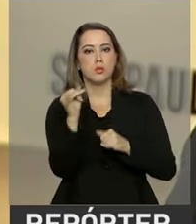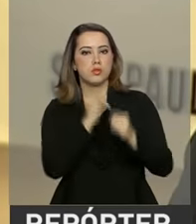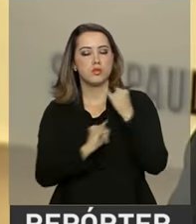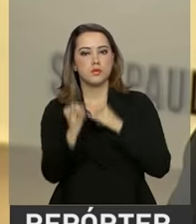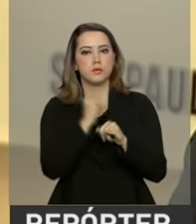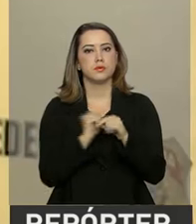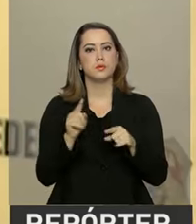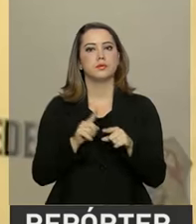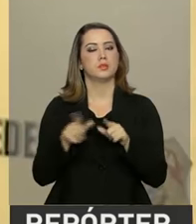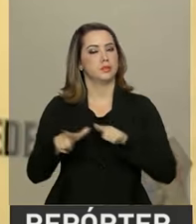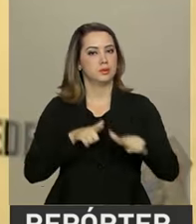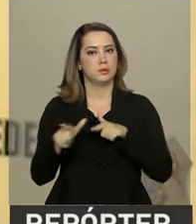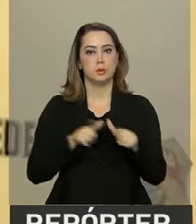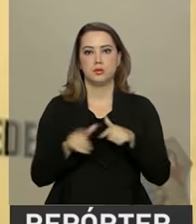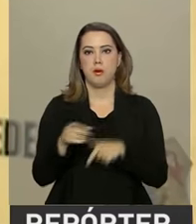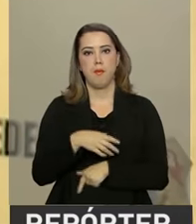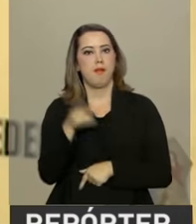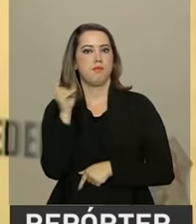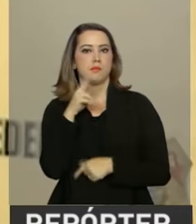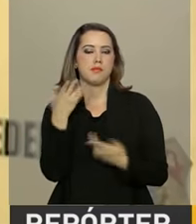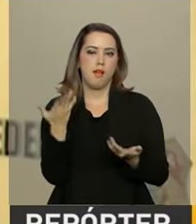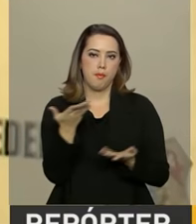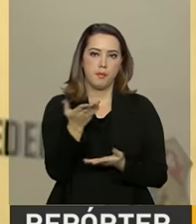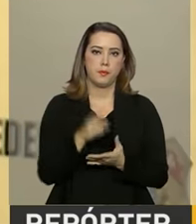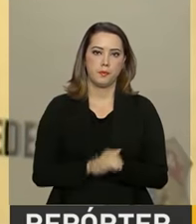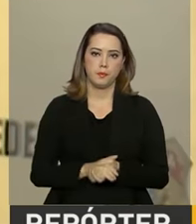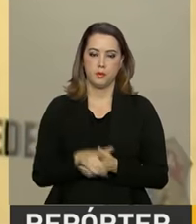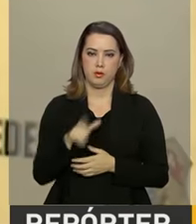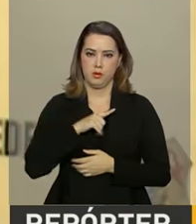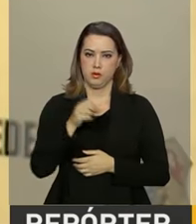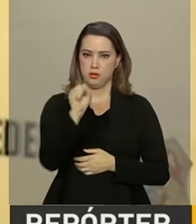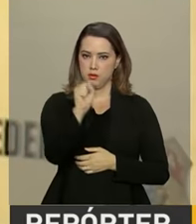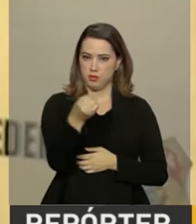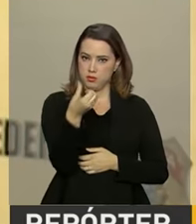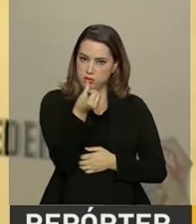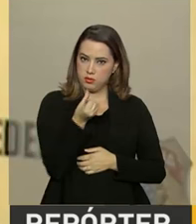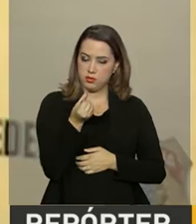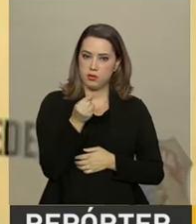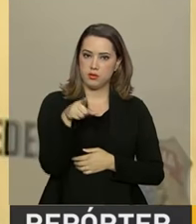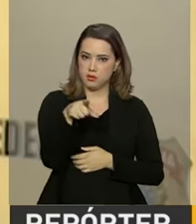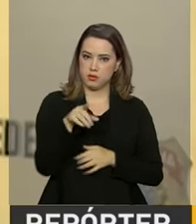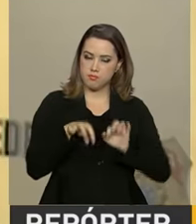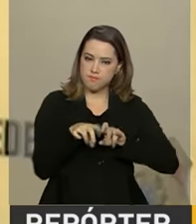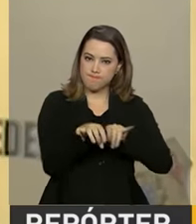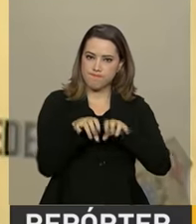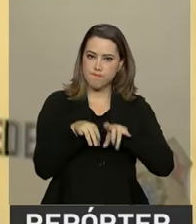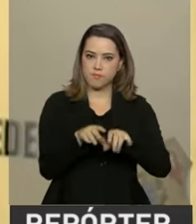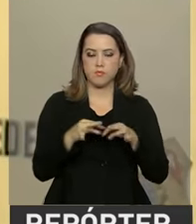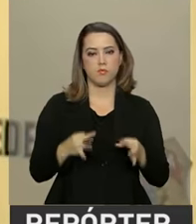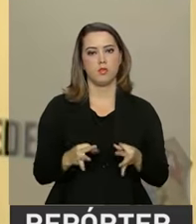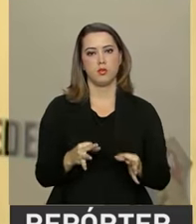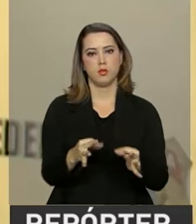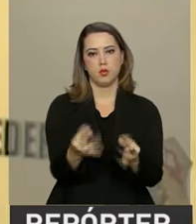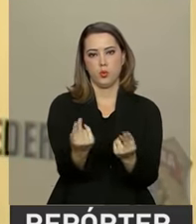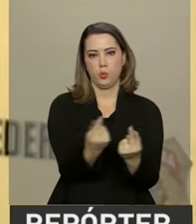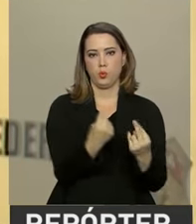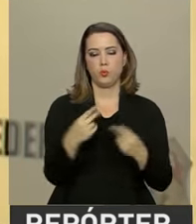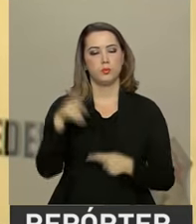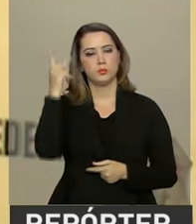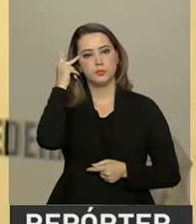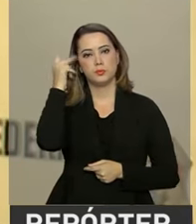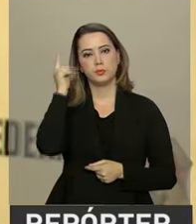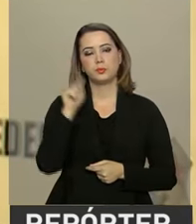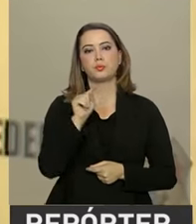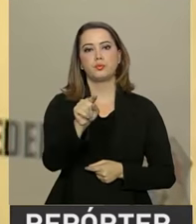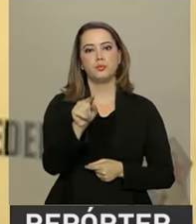trabalho mais objetivo em todo o país são 56 laboratórios que fazem um trabalho semelhante com o daqui de São Paulo só na